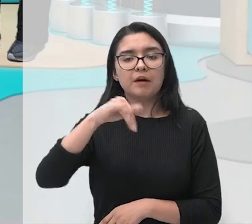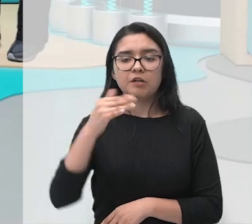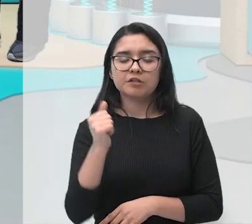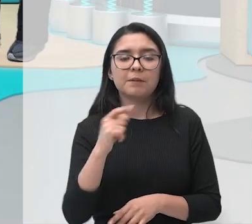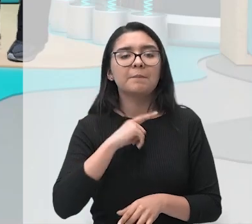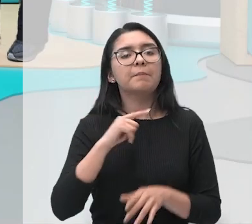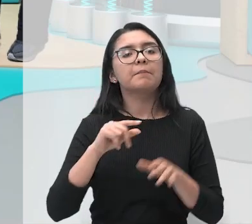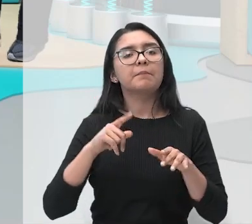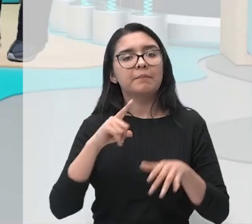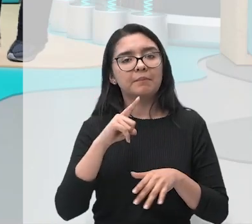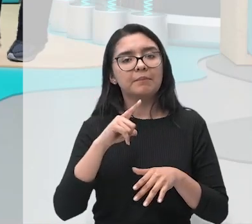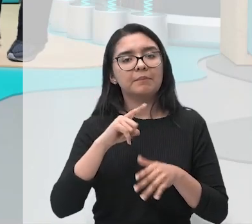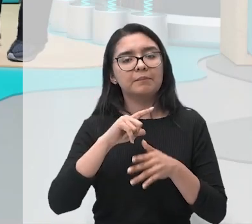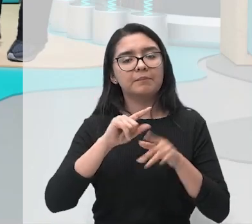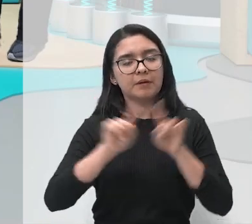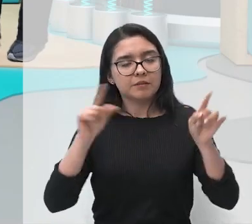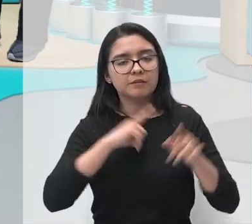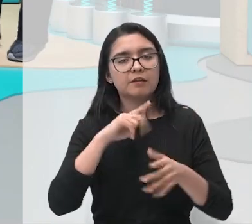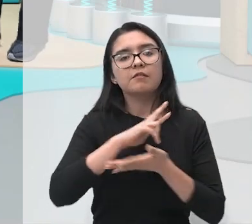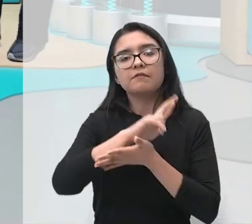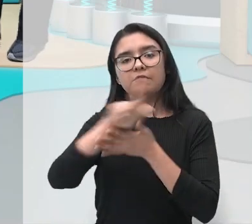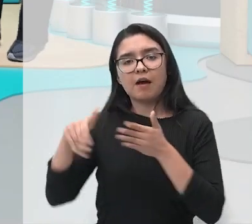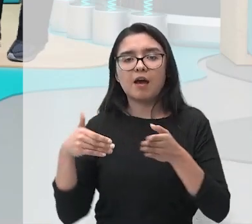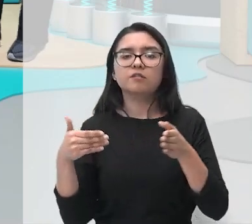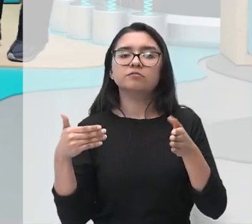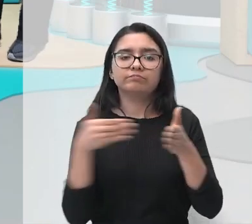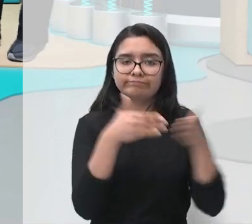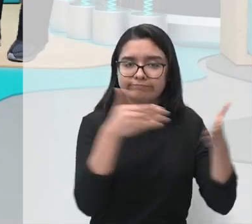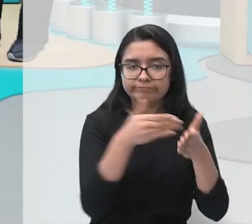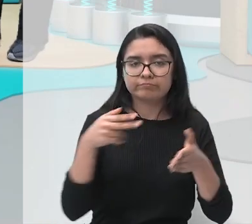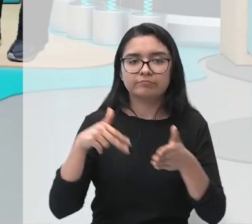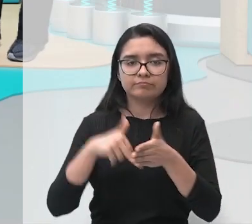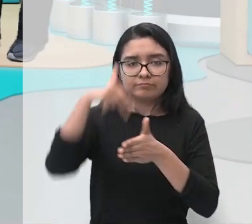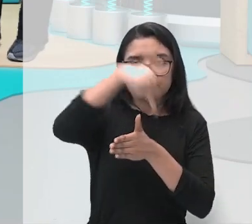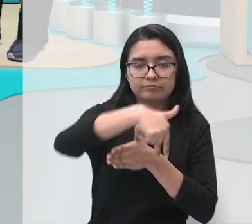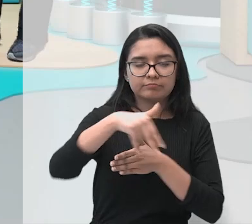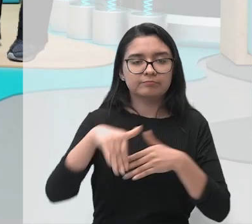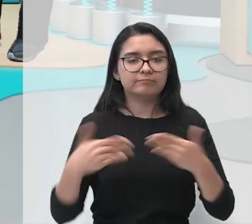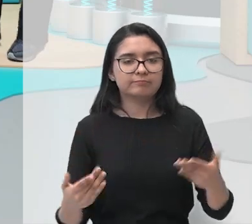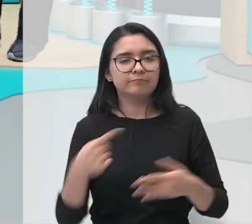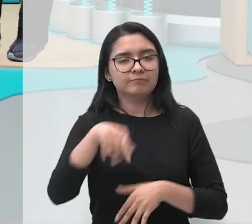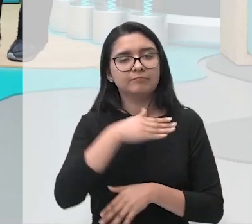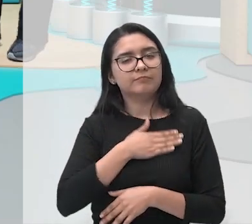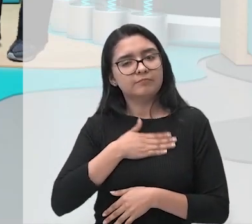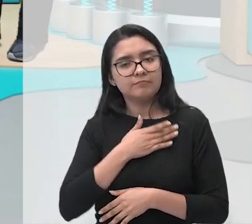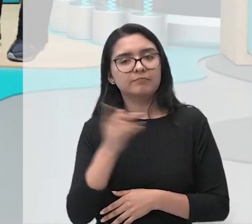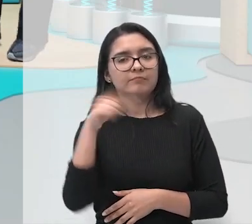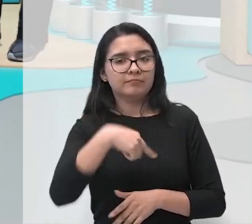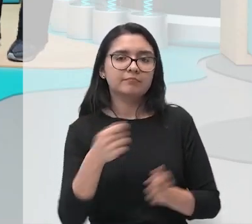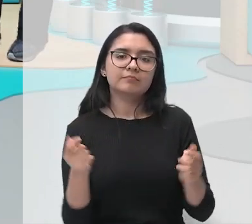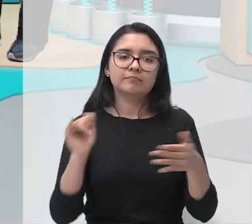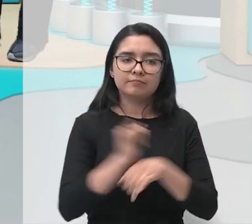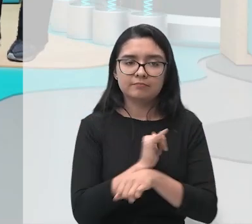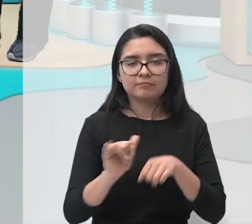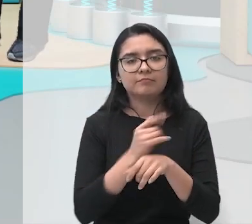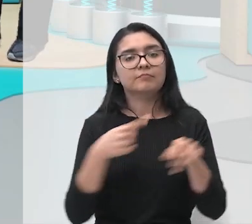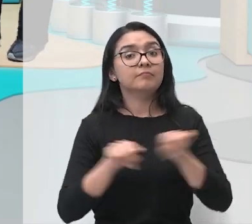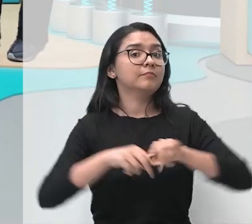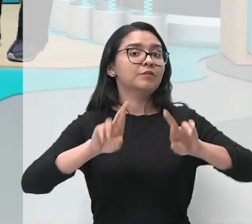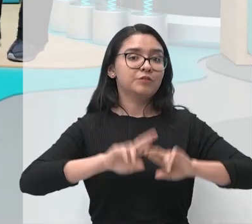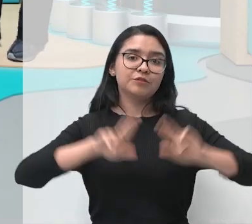vários obstáculos. Bem interessante, né? Vocês gostaram? Pode ser uma forma diferente,